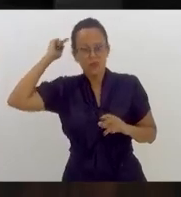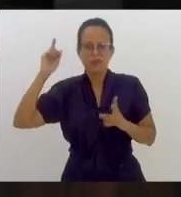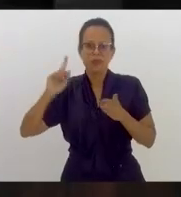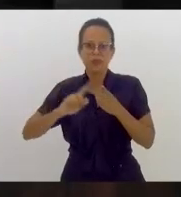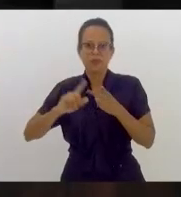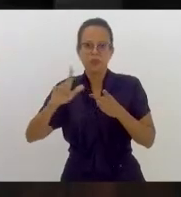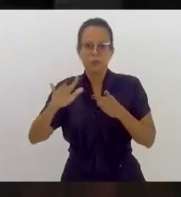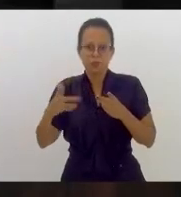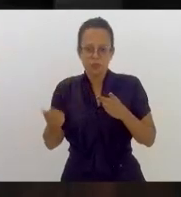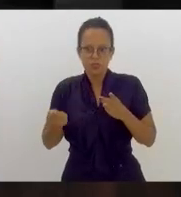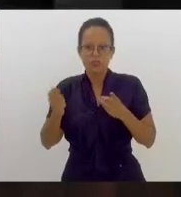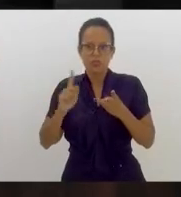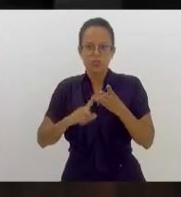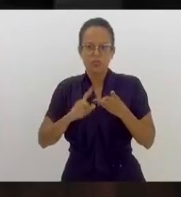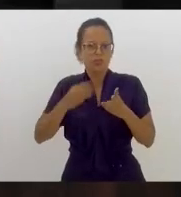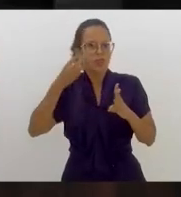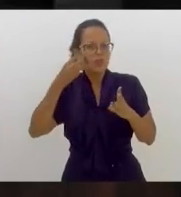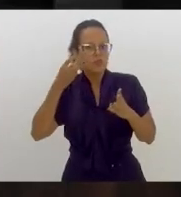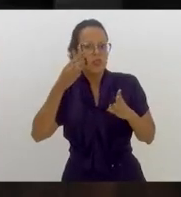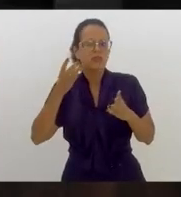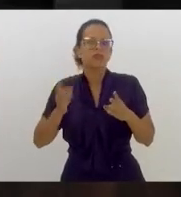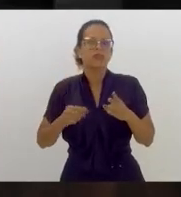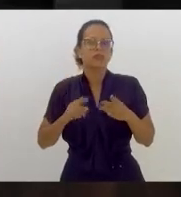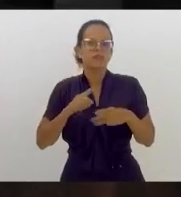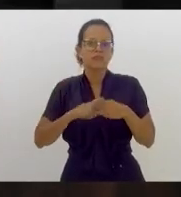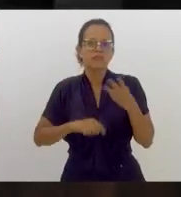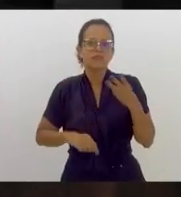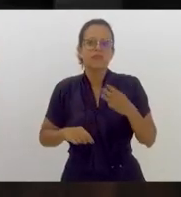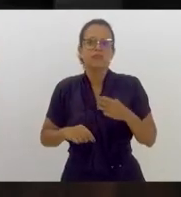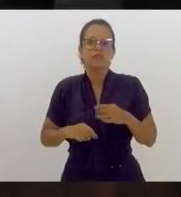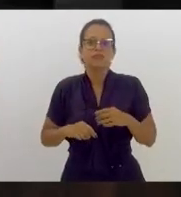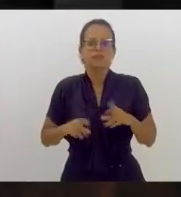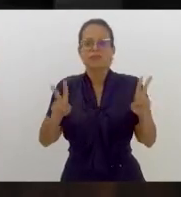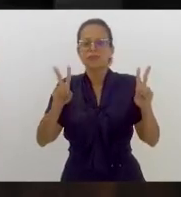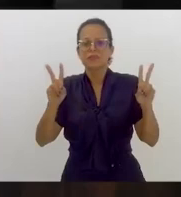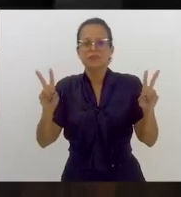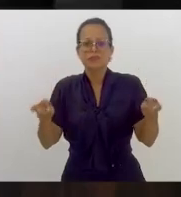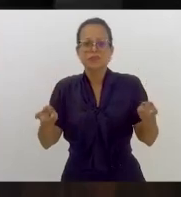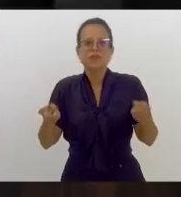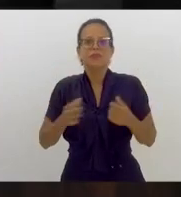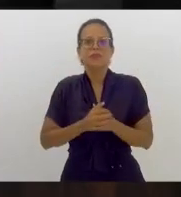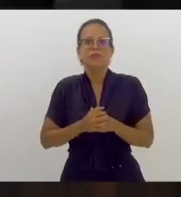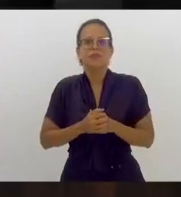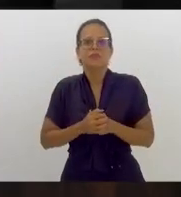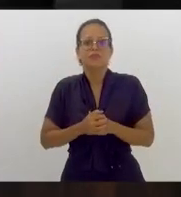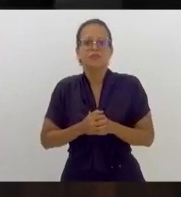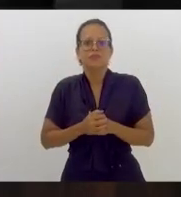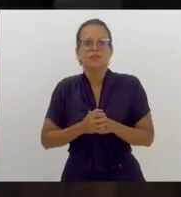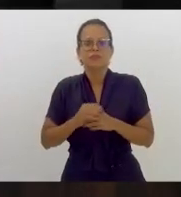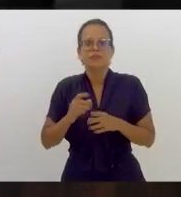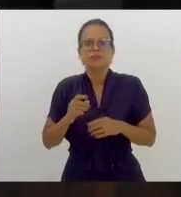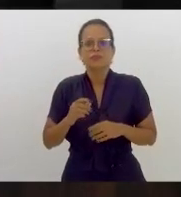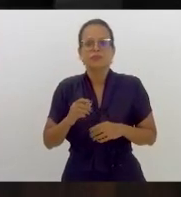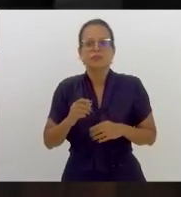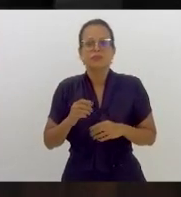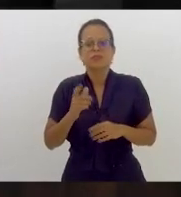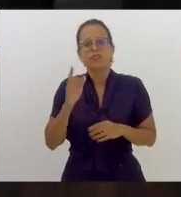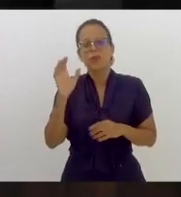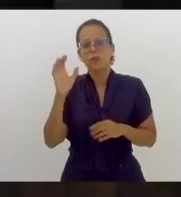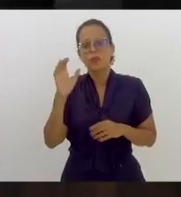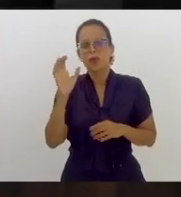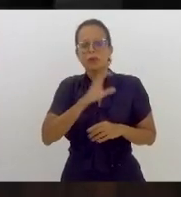Lucinha, Jair Bittencourt e Valdec Carneiro, que dispõe sobre o índice de participação dos municípios e PM em caso de calamidade pública e situação de